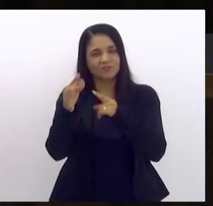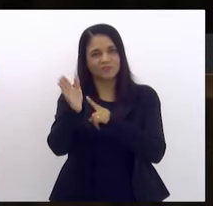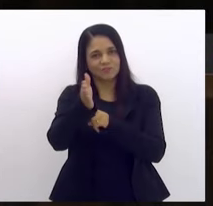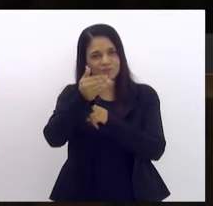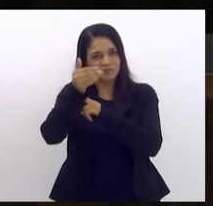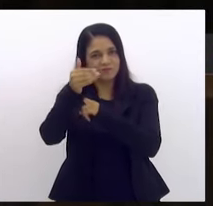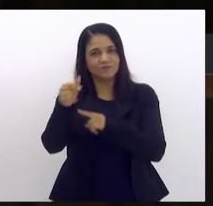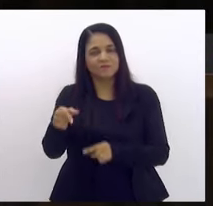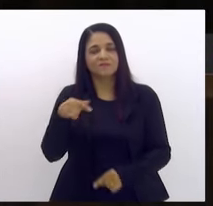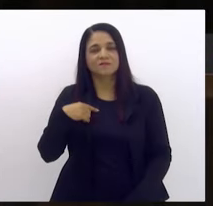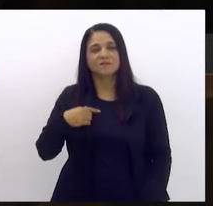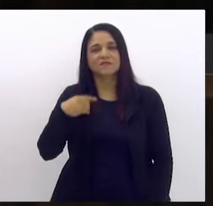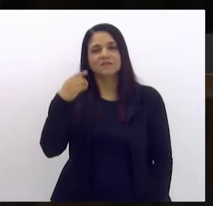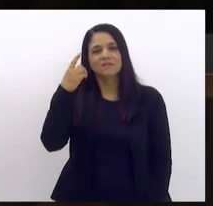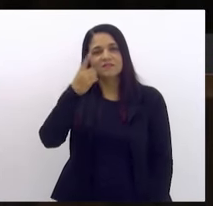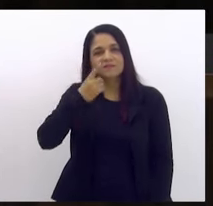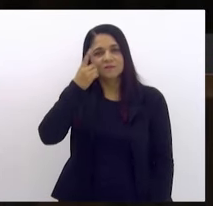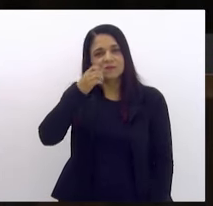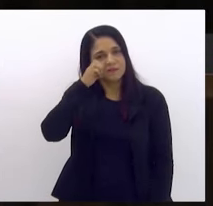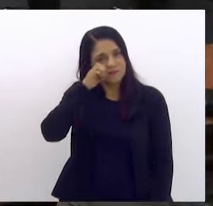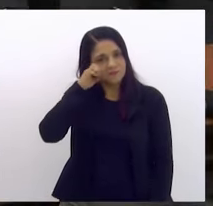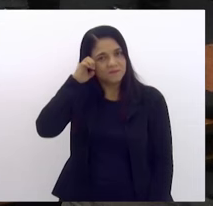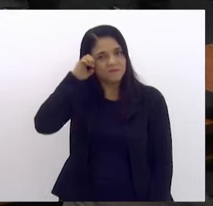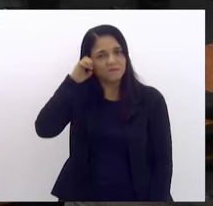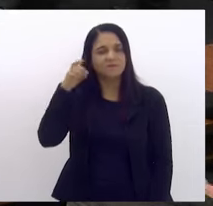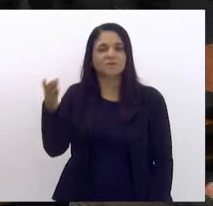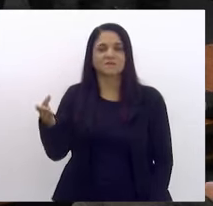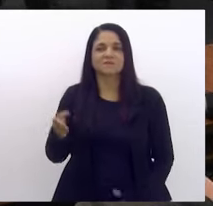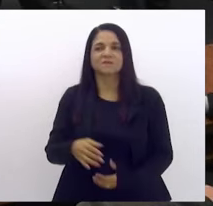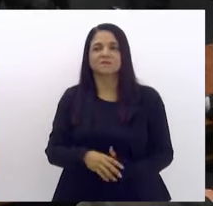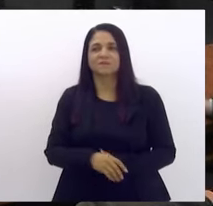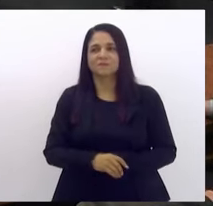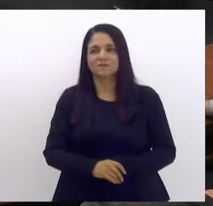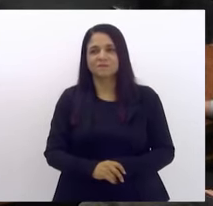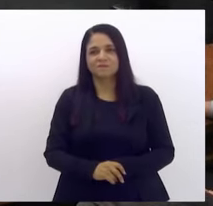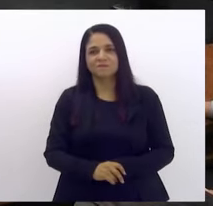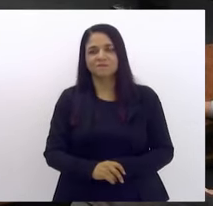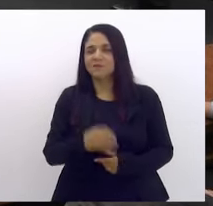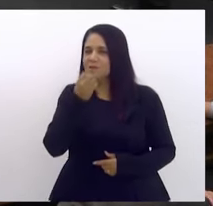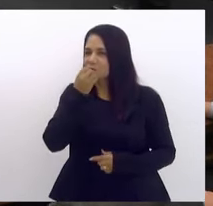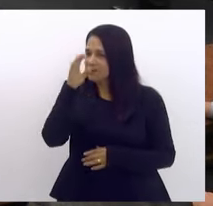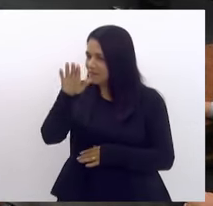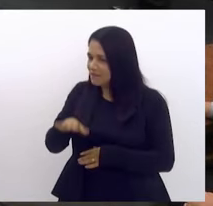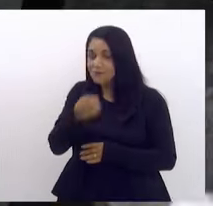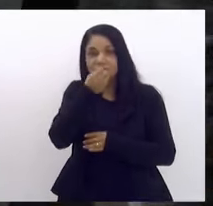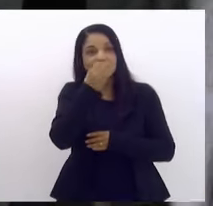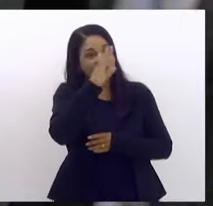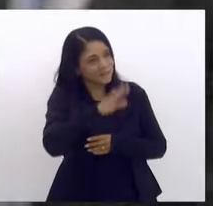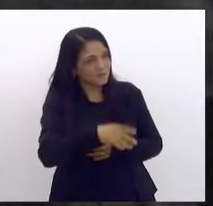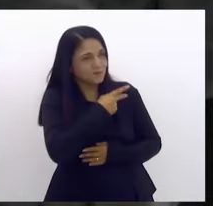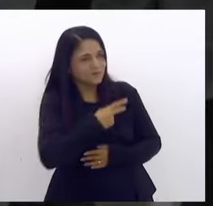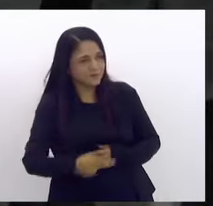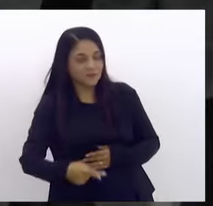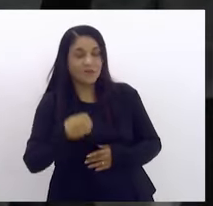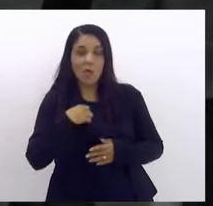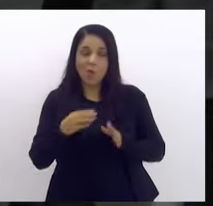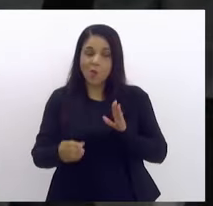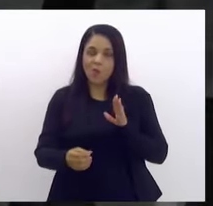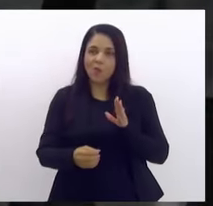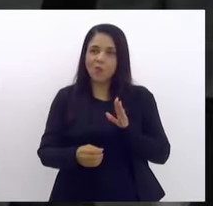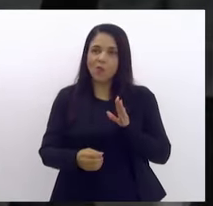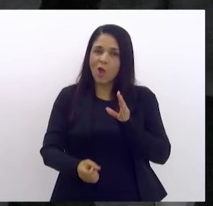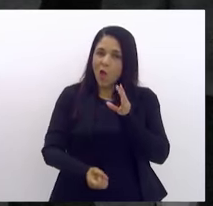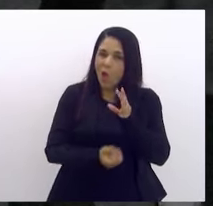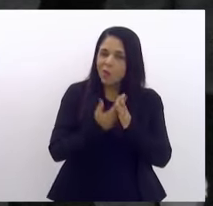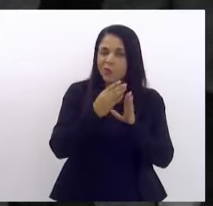nobre deputado Érica Takimoto. Muito obrigado, Érica. Boa tarde. Boa deputado. Tarde, presidente. Eu sou autora da emenda, então não posso